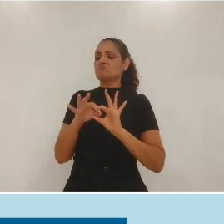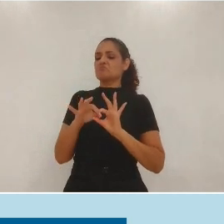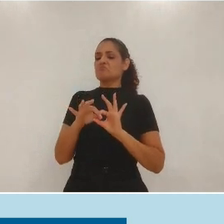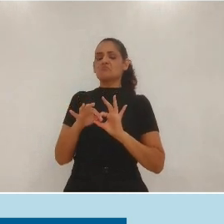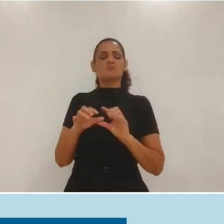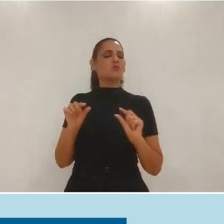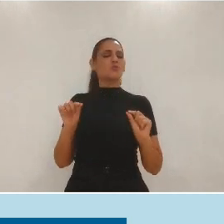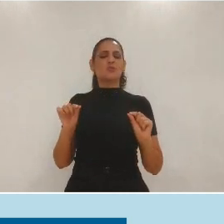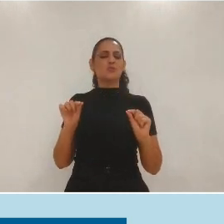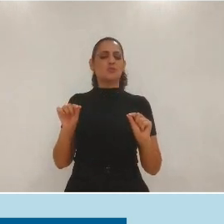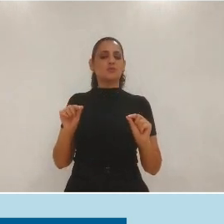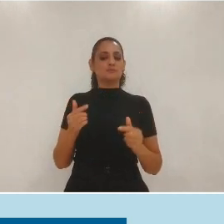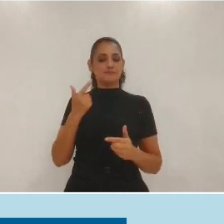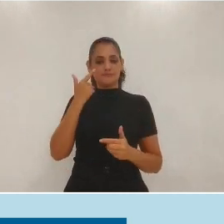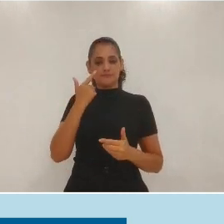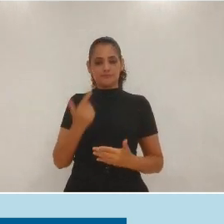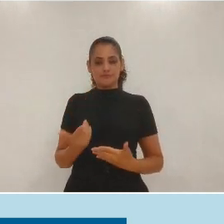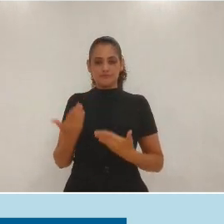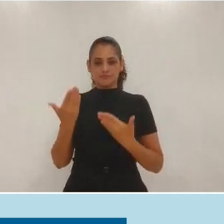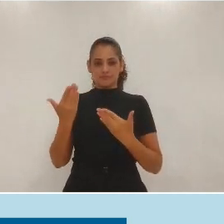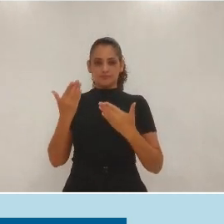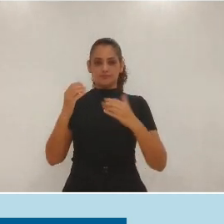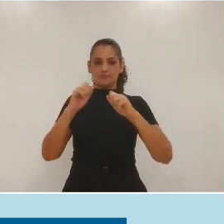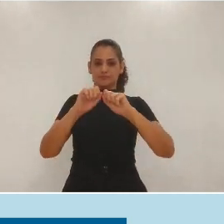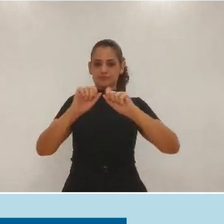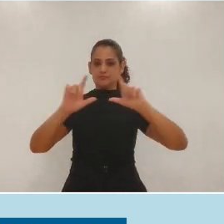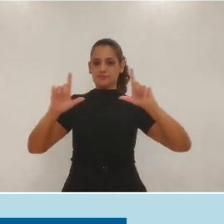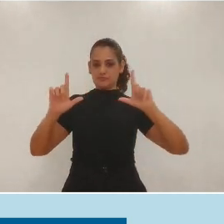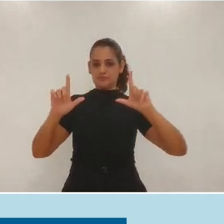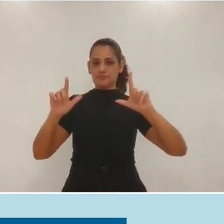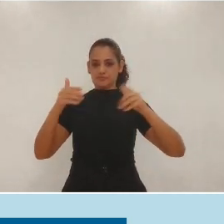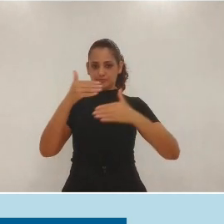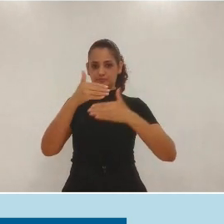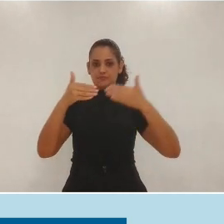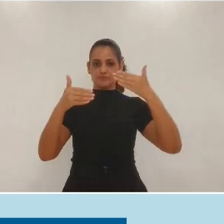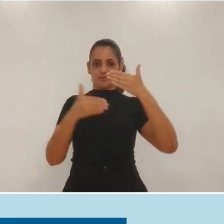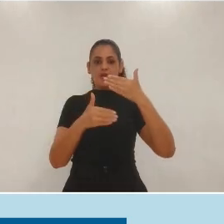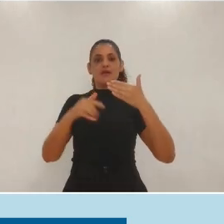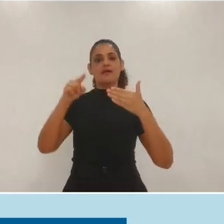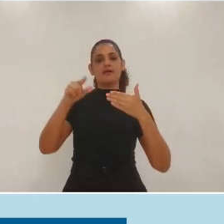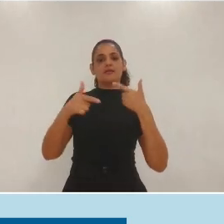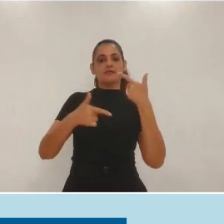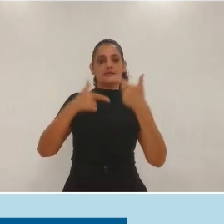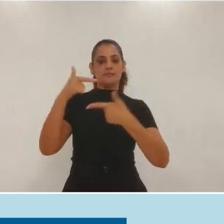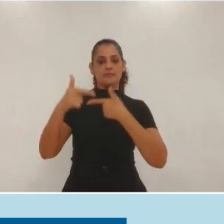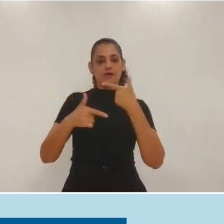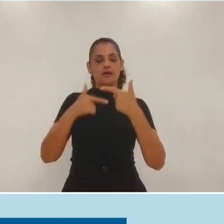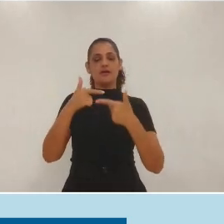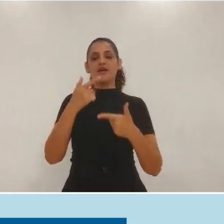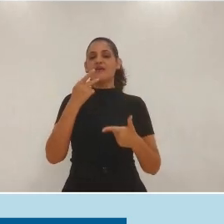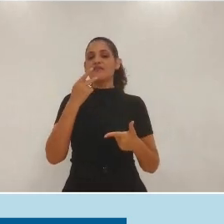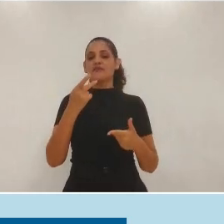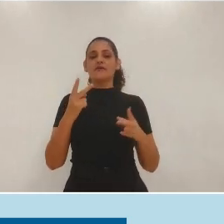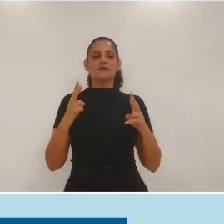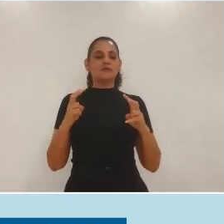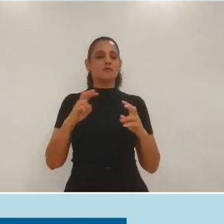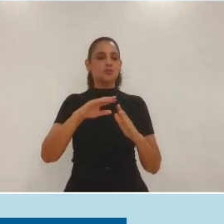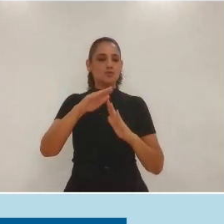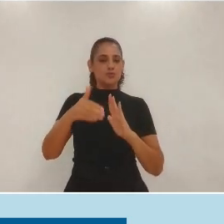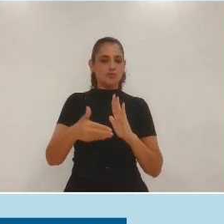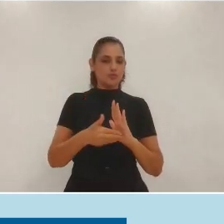Isso daqui é de um trabalho na qual fala sobre tudo que é azul